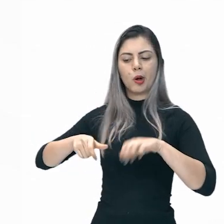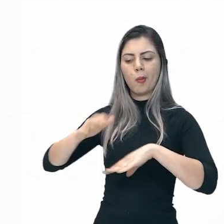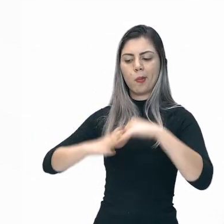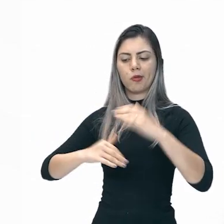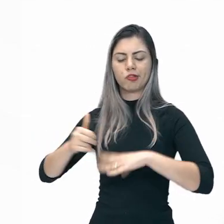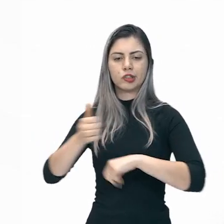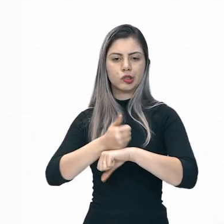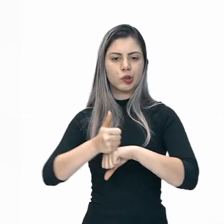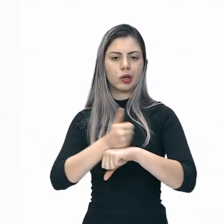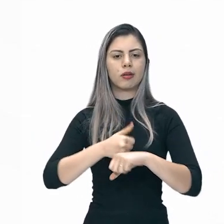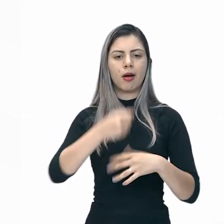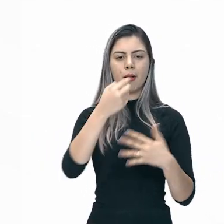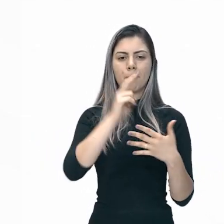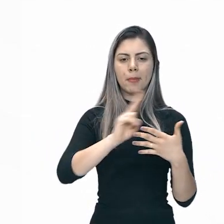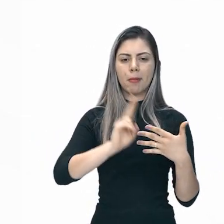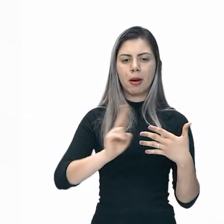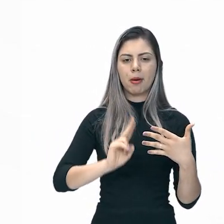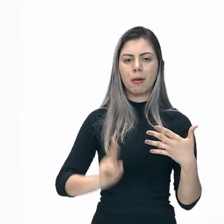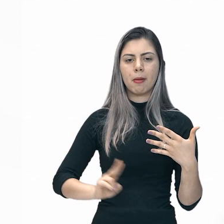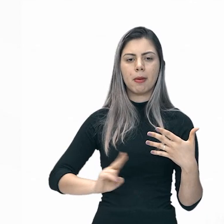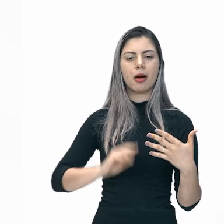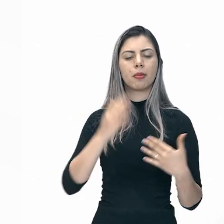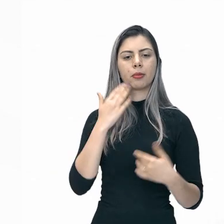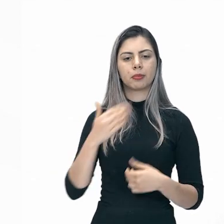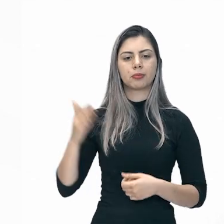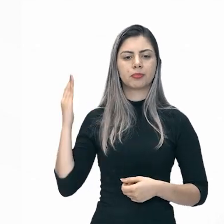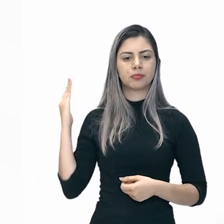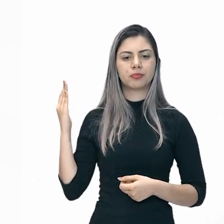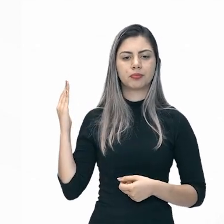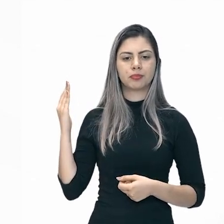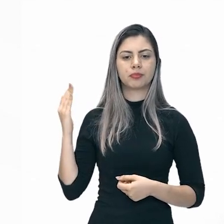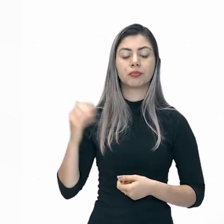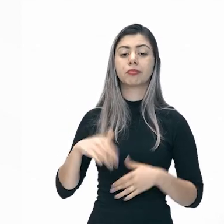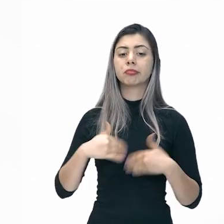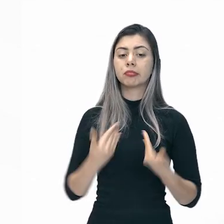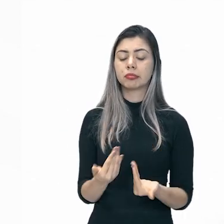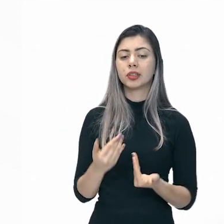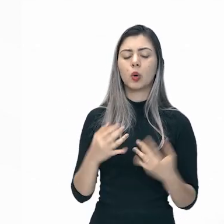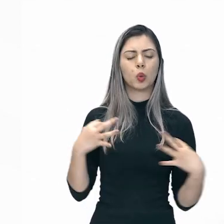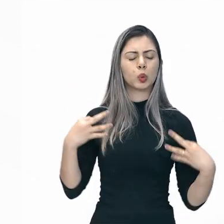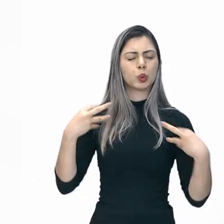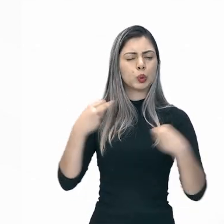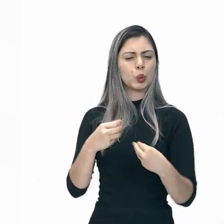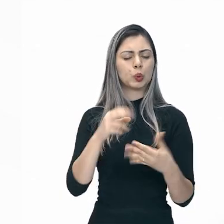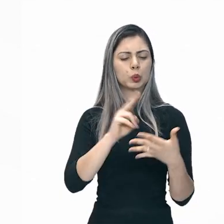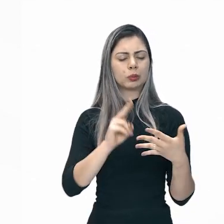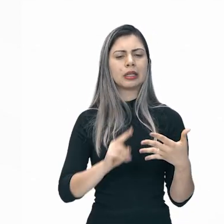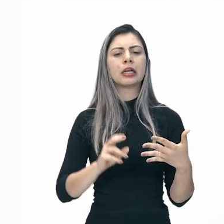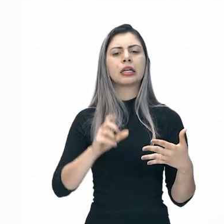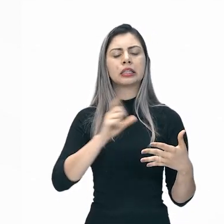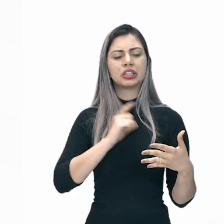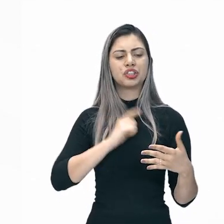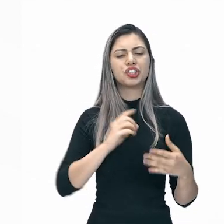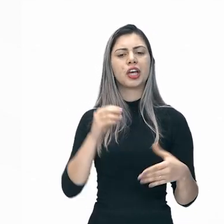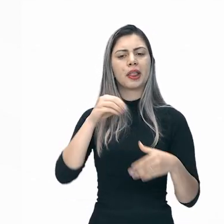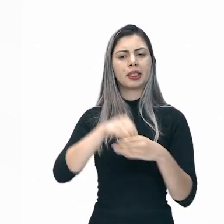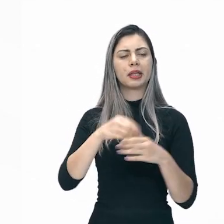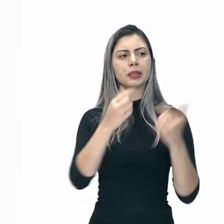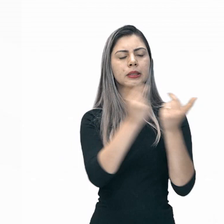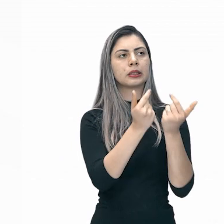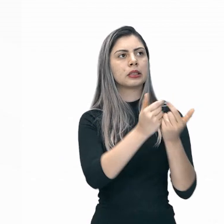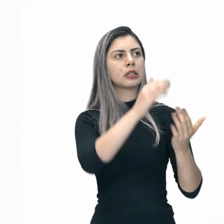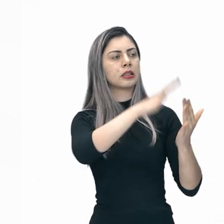Domênico, Giovanni, Adalberto, Francesco. Então, todos envolvidos com as obras pictóricas